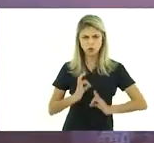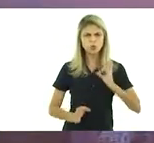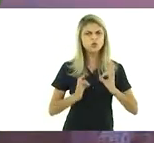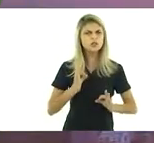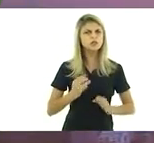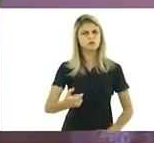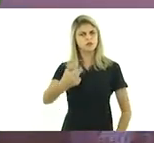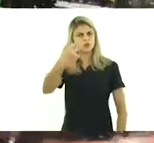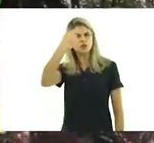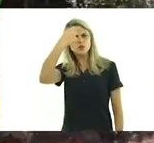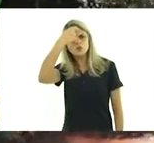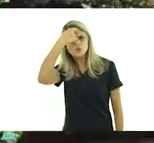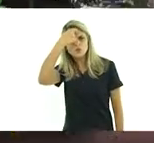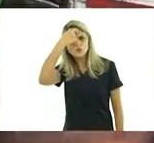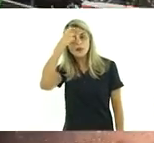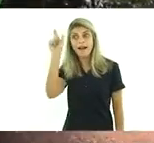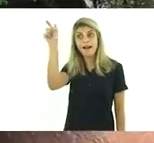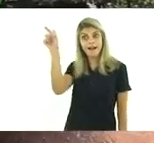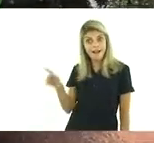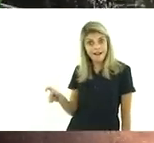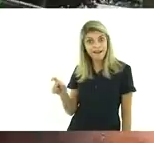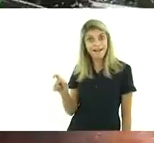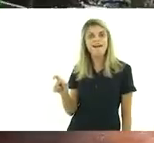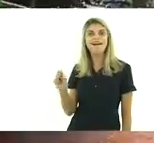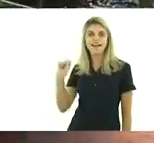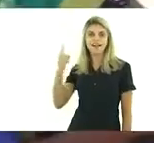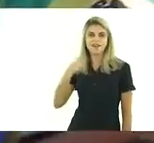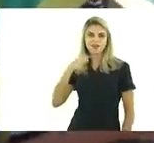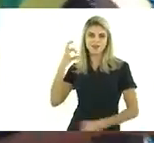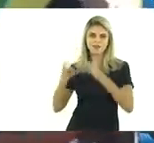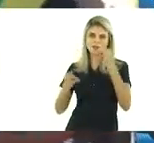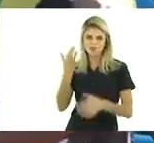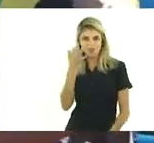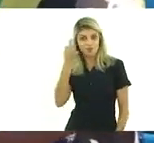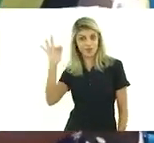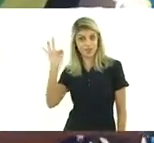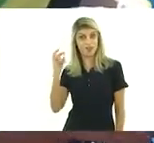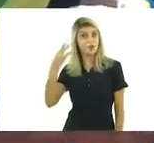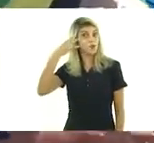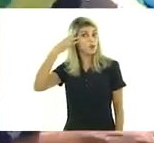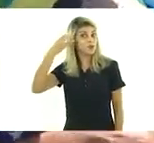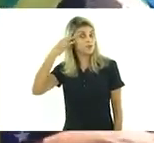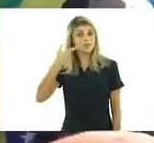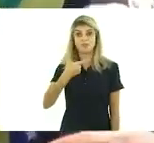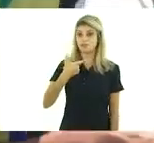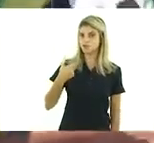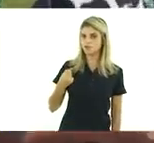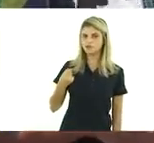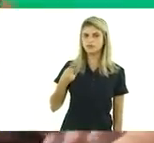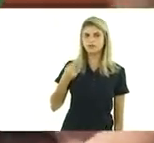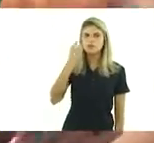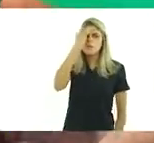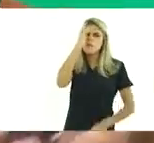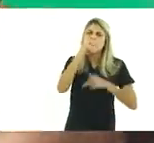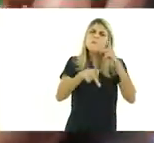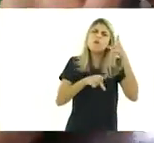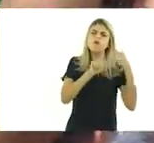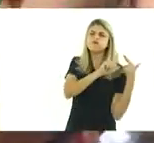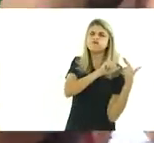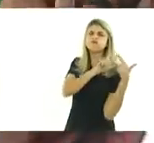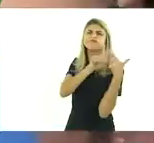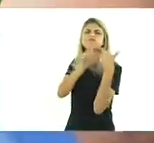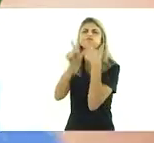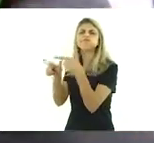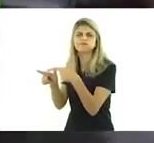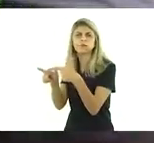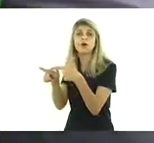com juízo. Esse é o ex-juiz federal Wilson 20, que o povo do Rio de Janeiro acabou